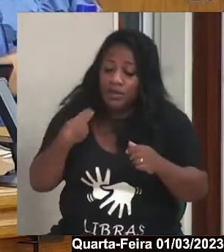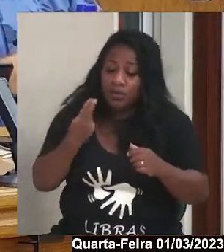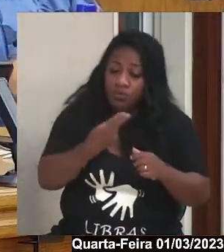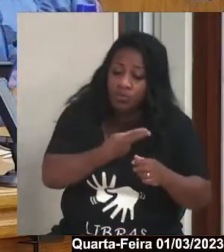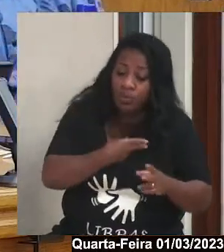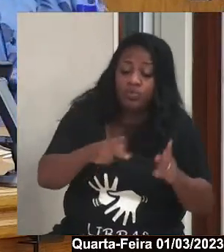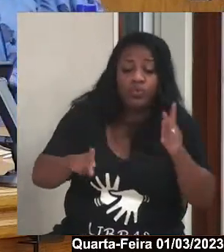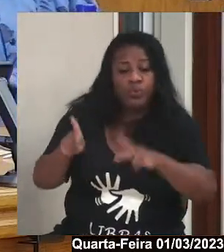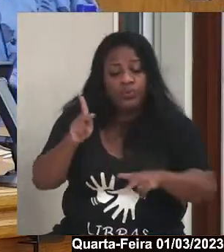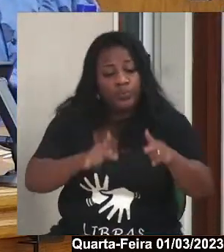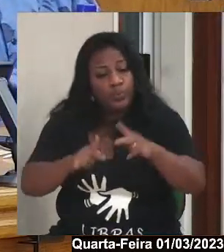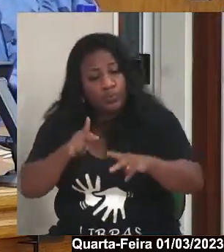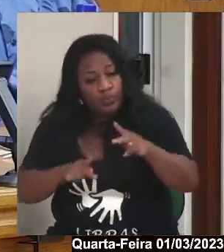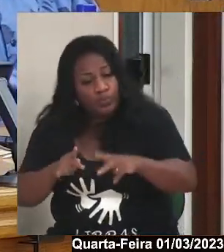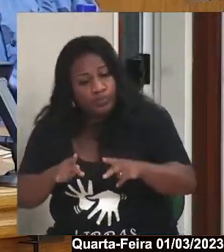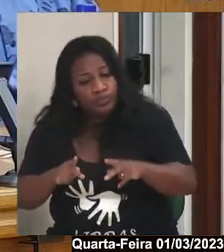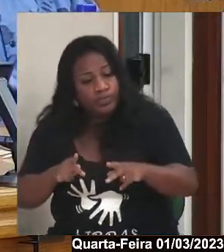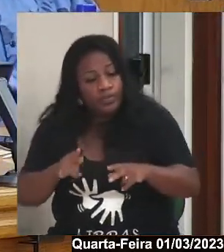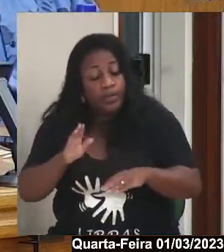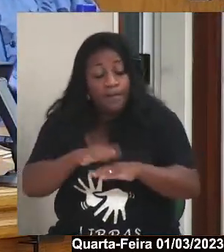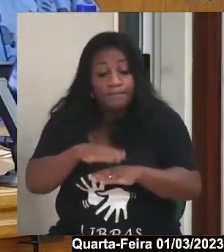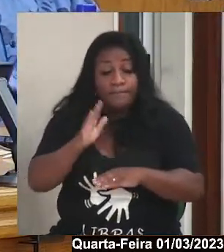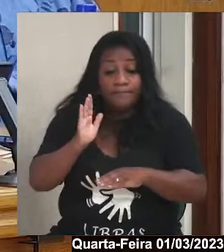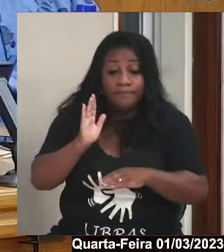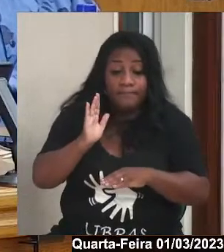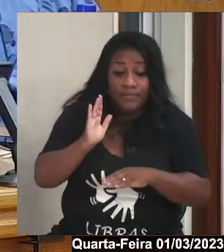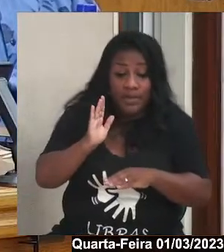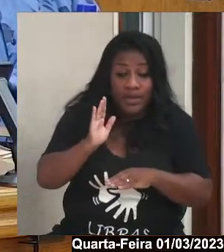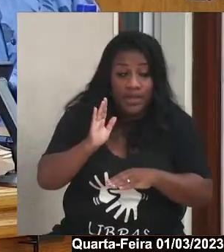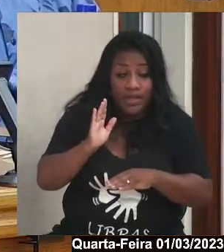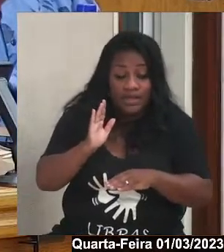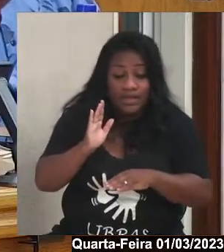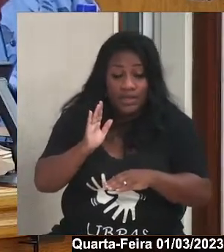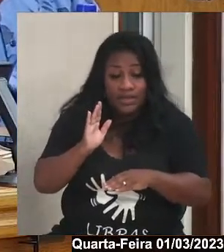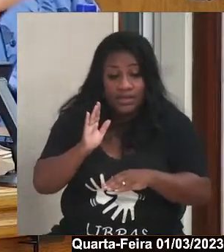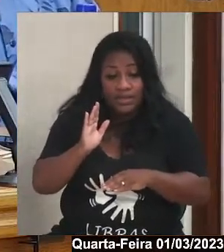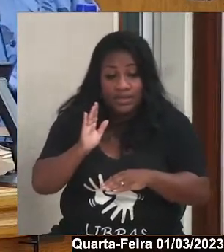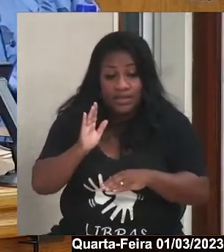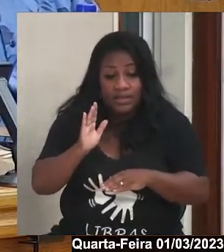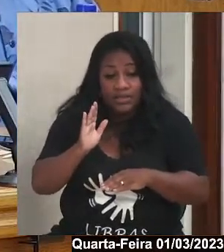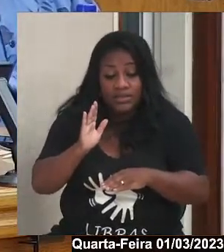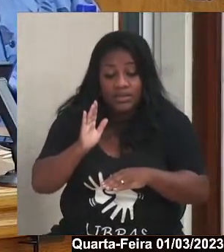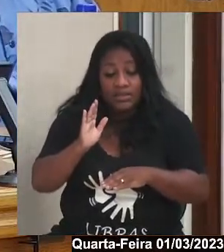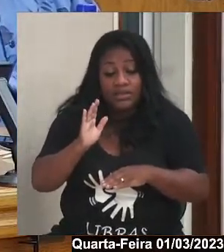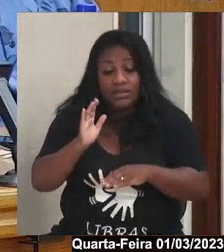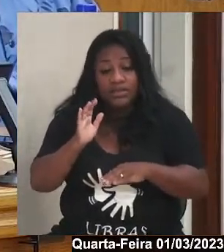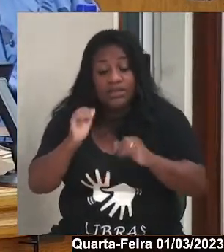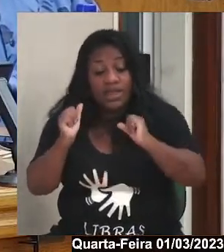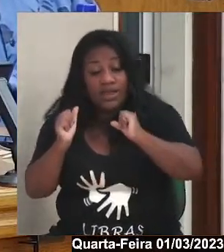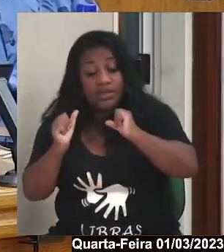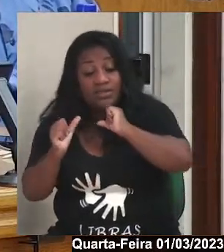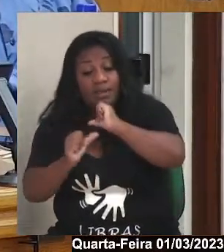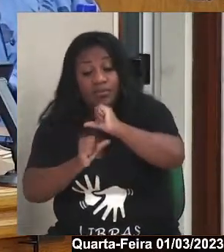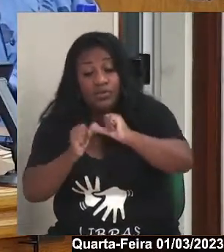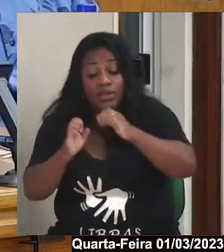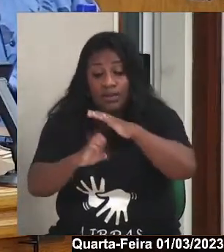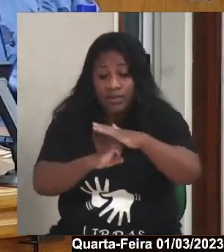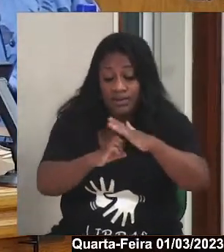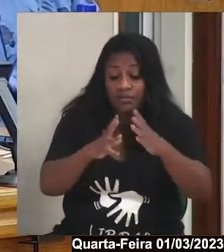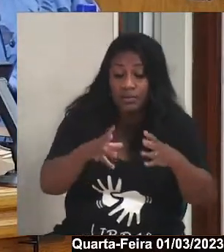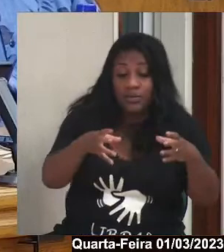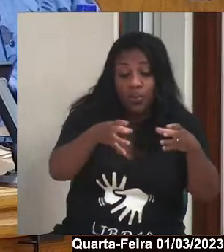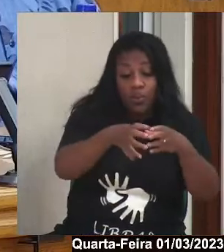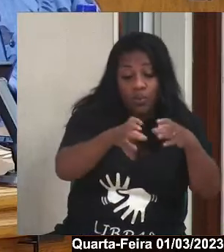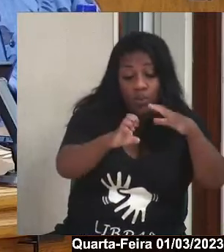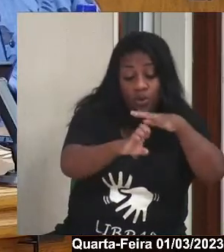resultados em algum momento chegarão. Agora é assim, se busca, trocando as empresas, trocando quem tem que ser